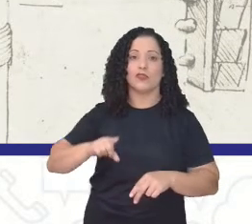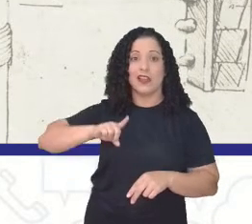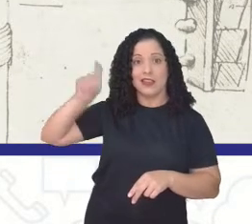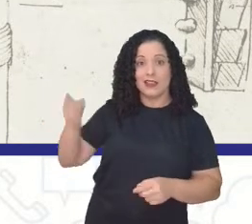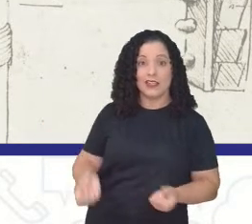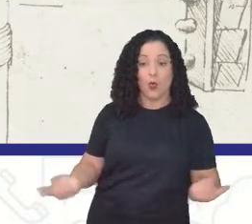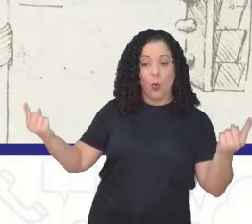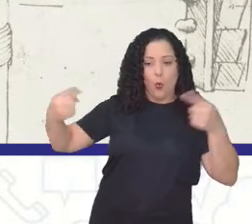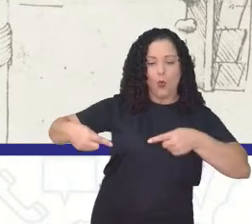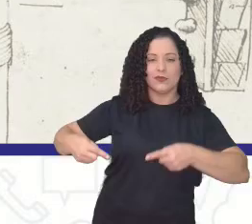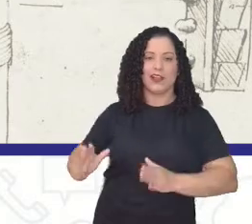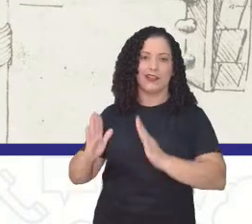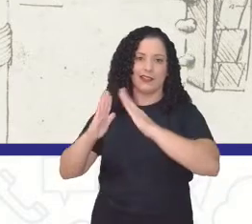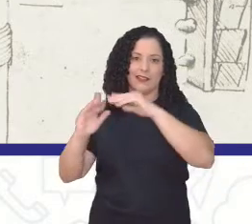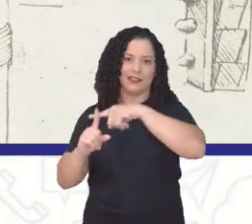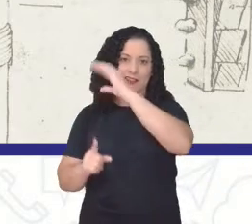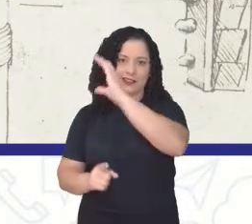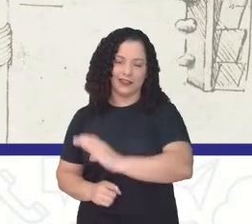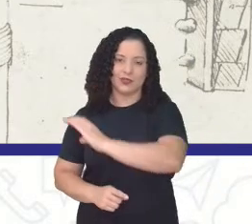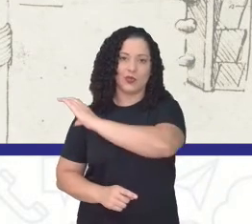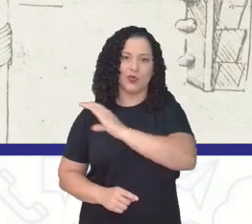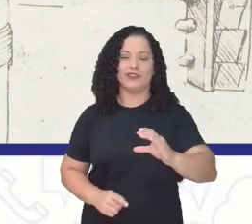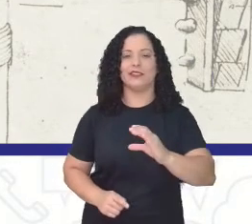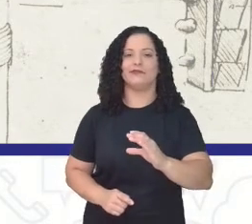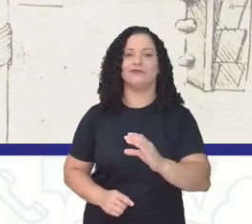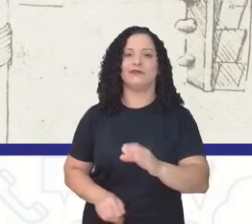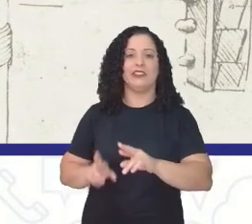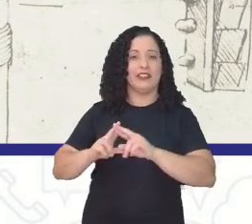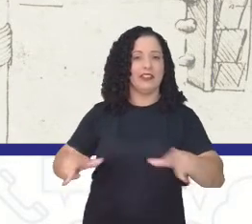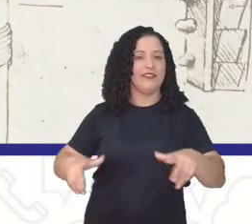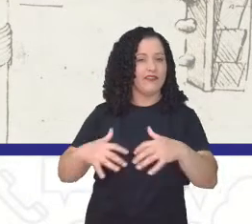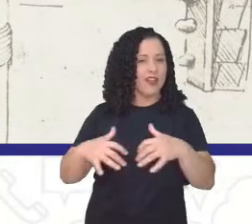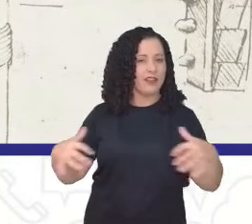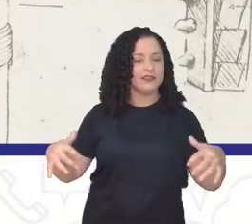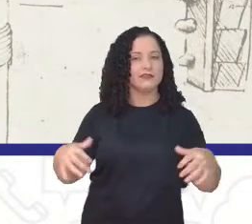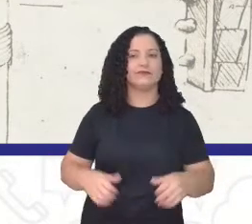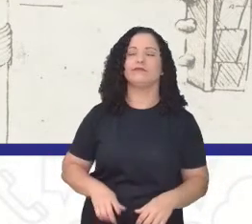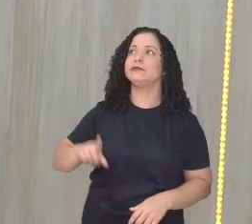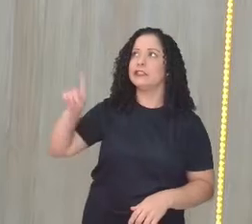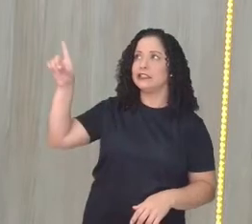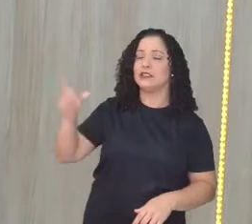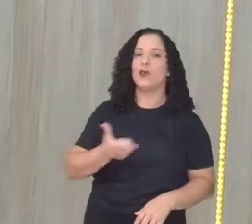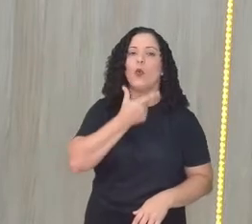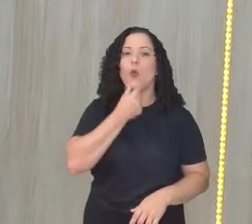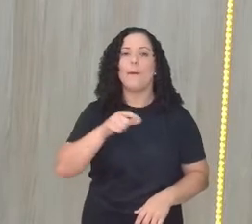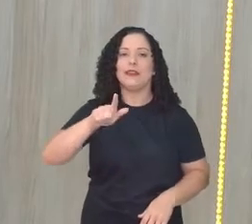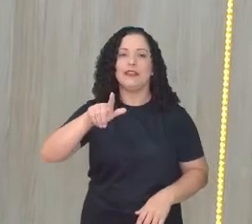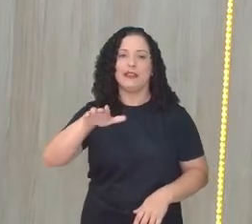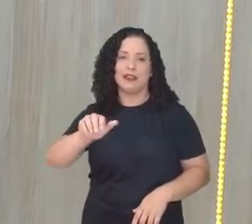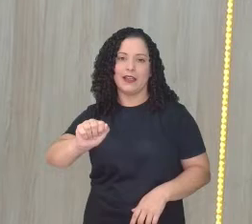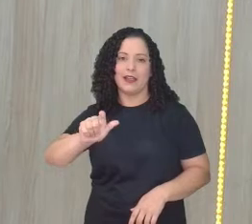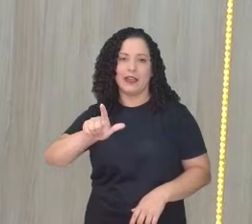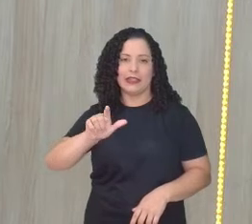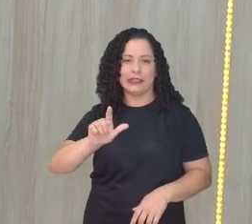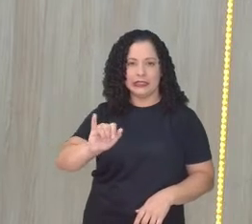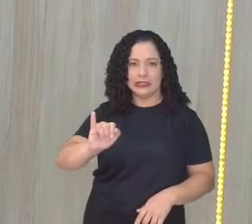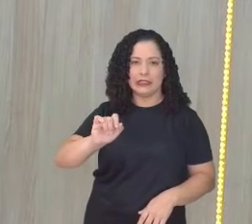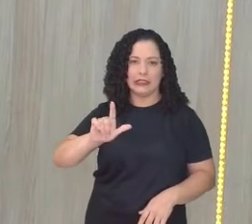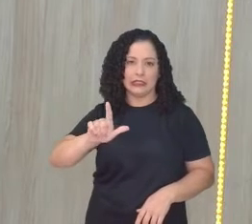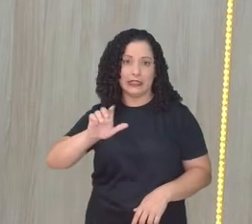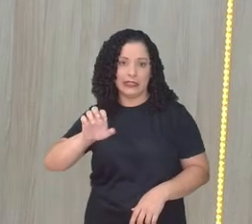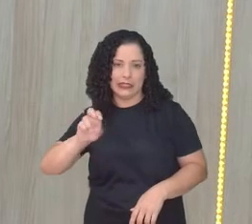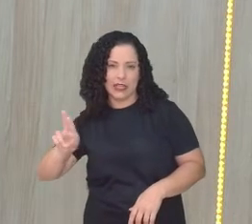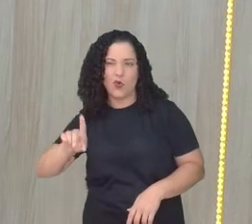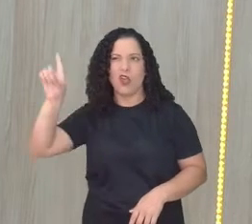contra aquilo que a Igreja, né, defendia. Era italiano? Galileu Galilei, se não me engano,